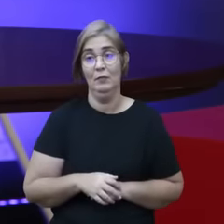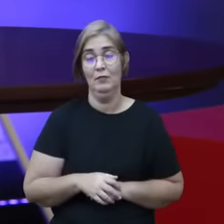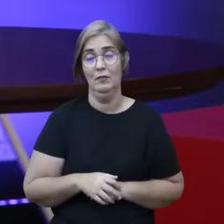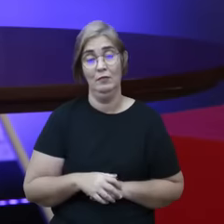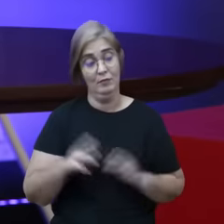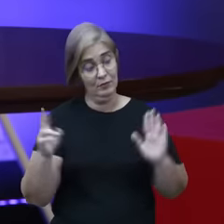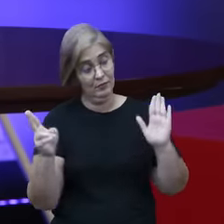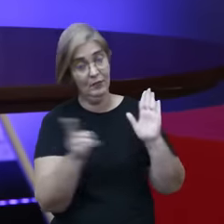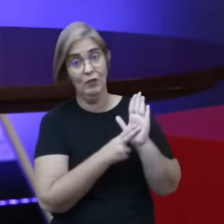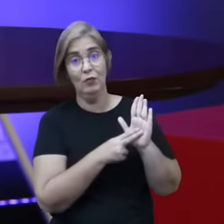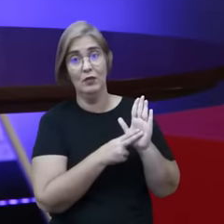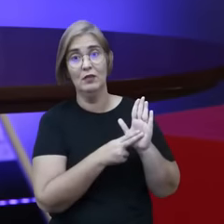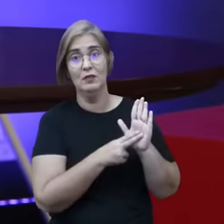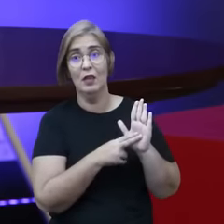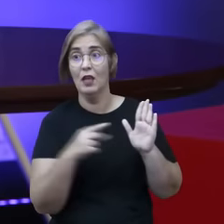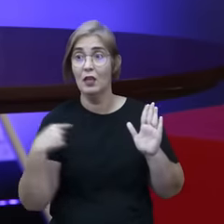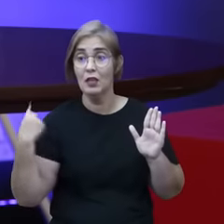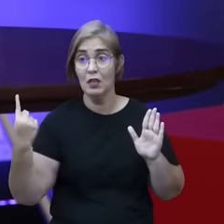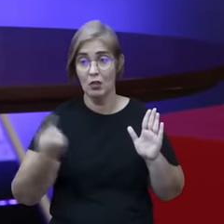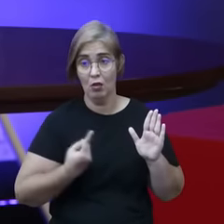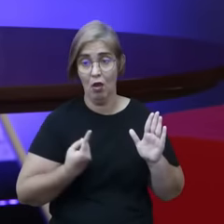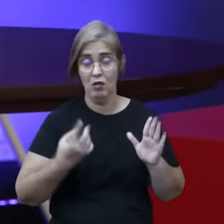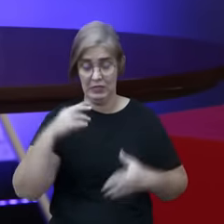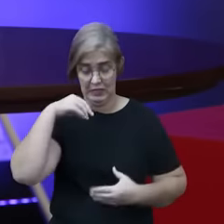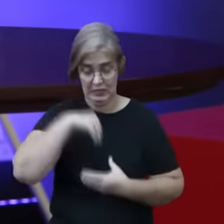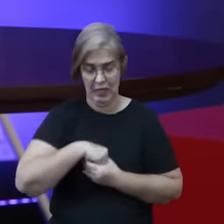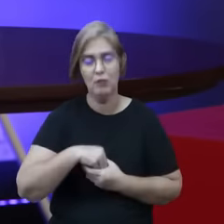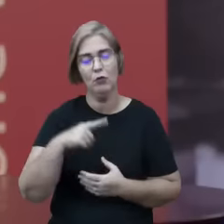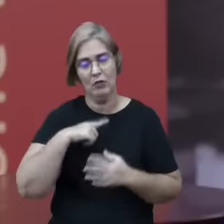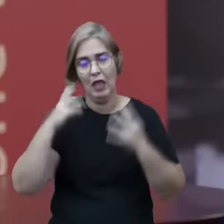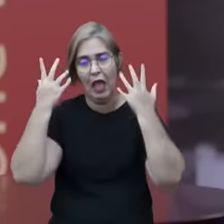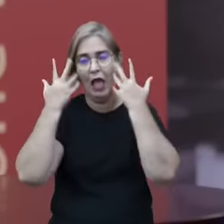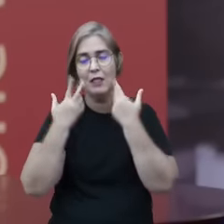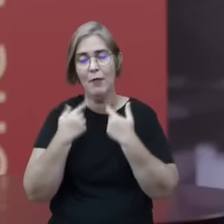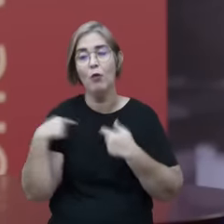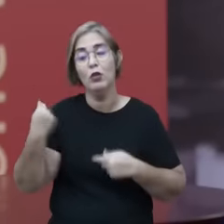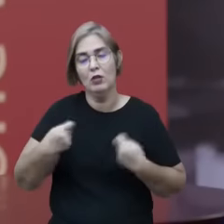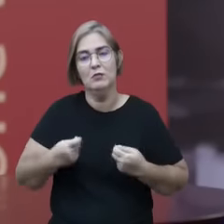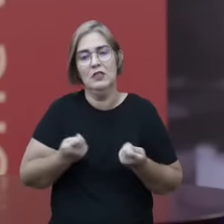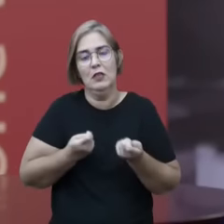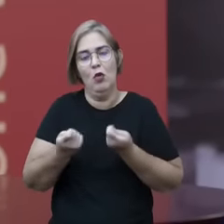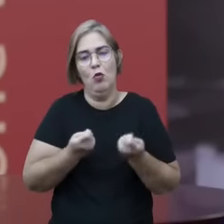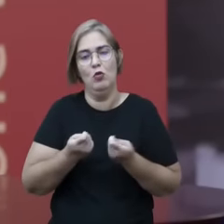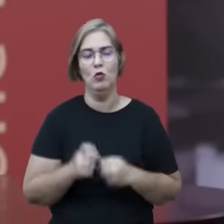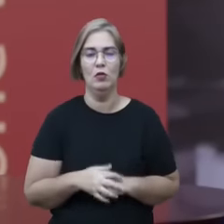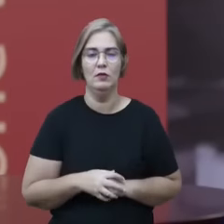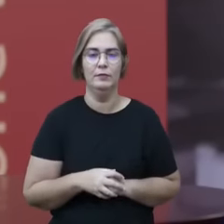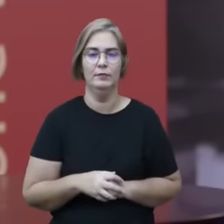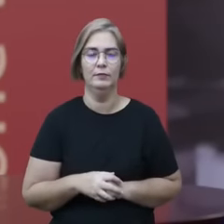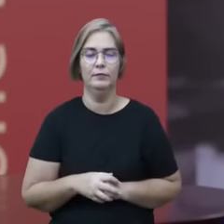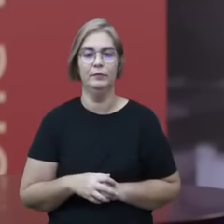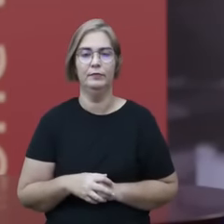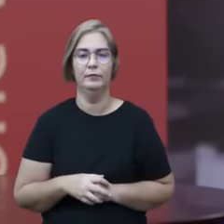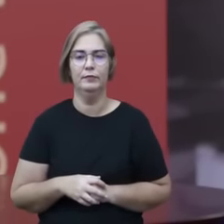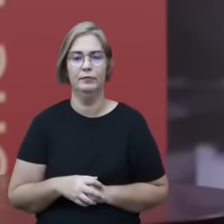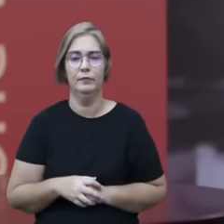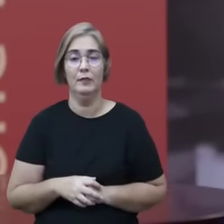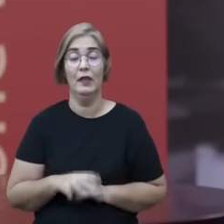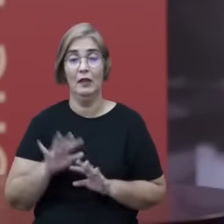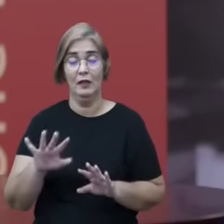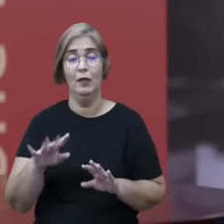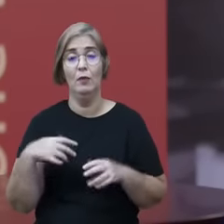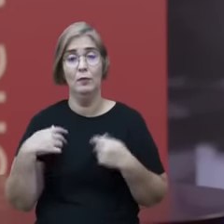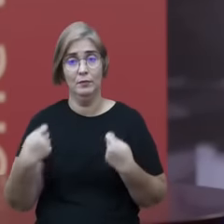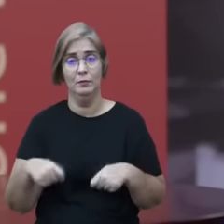vivo a vida que está em nós. Então, nesse sentido também, não é? Eh, eh, eh, é necessário, quer